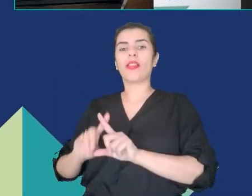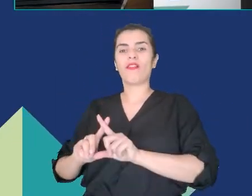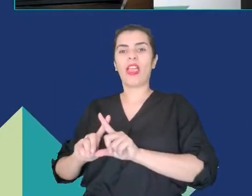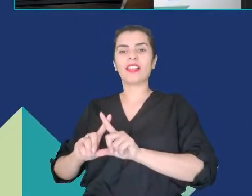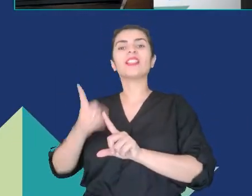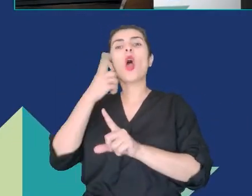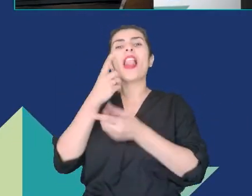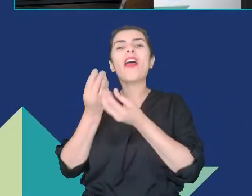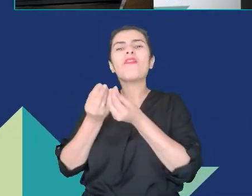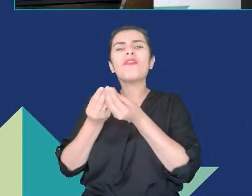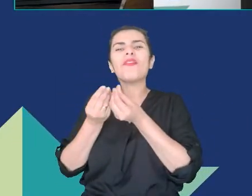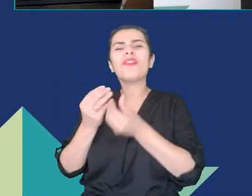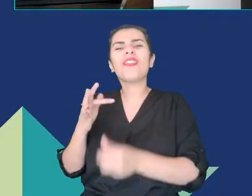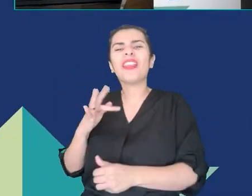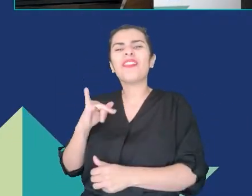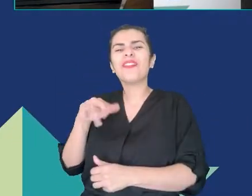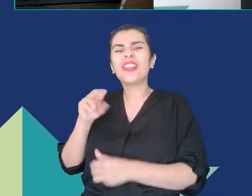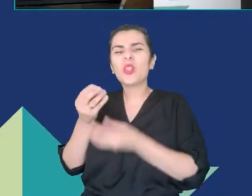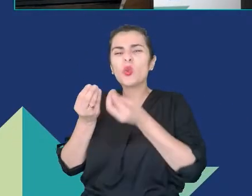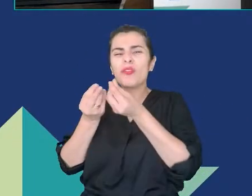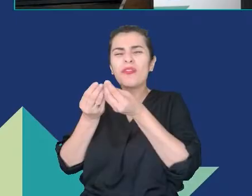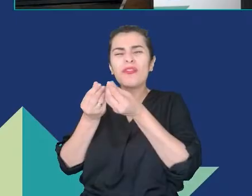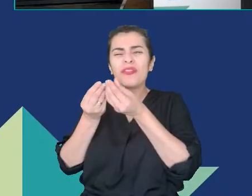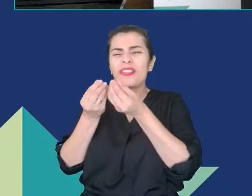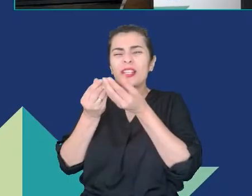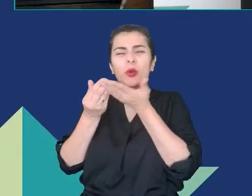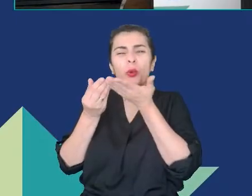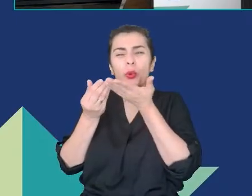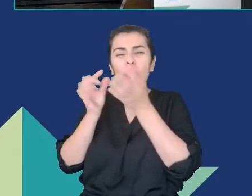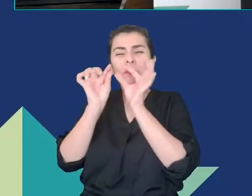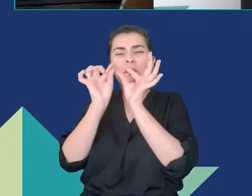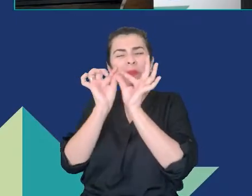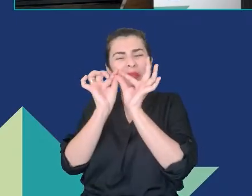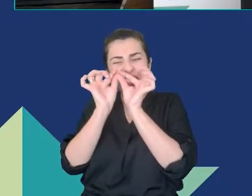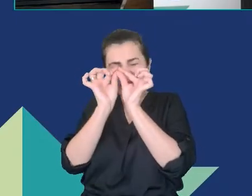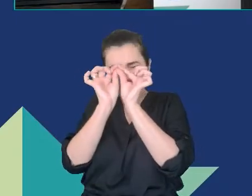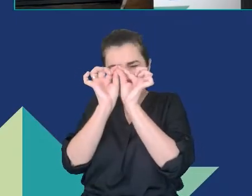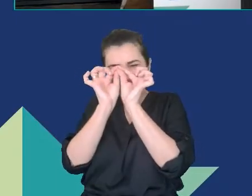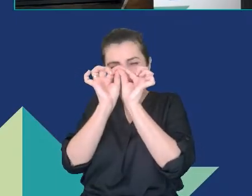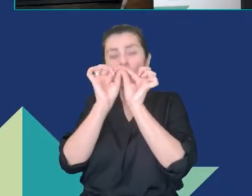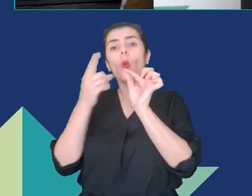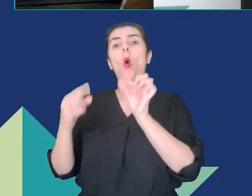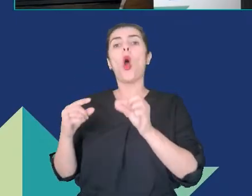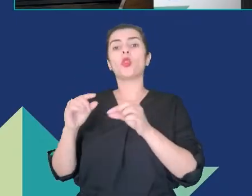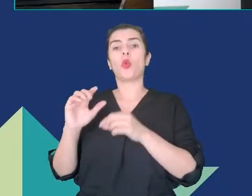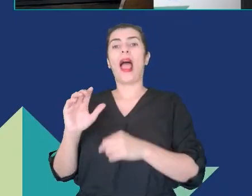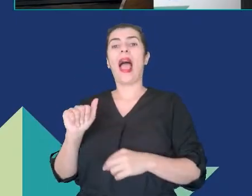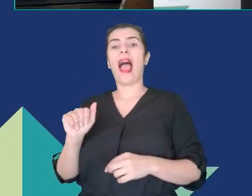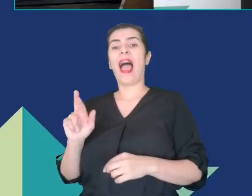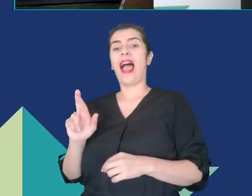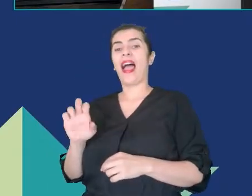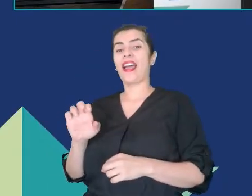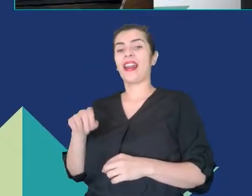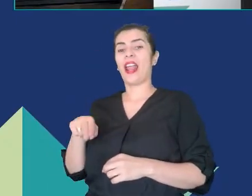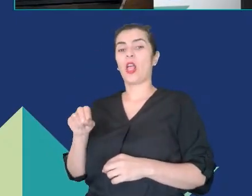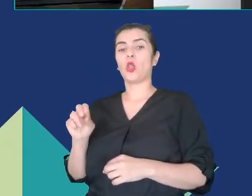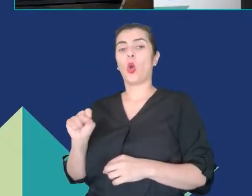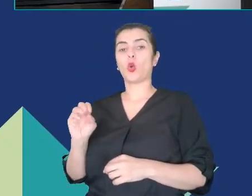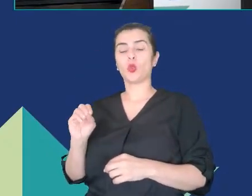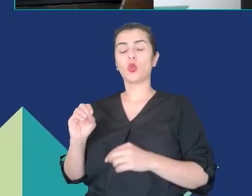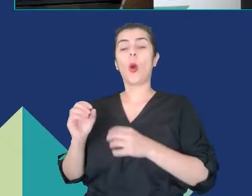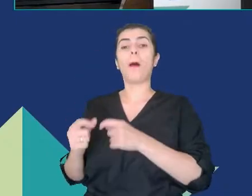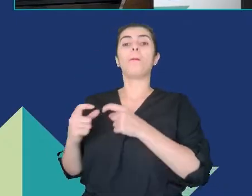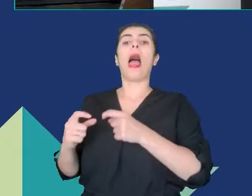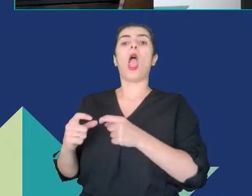mais, ele é muito menor do que o rejeito arenoso, uma partícula muito menor. Isso traz características específicas para